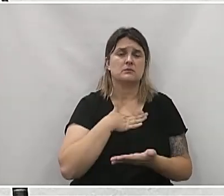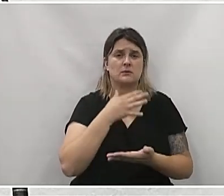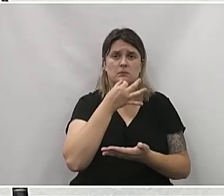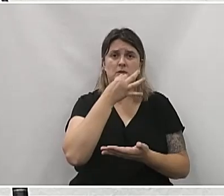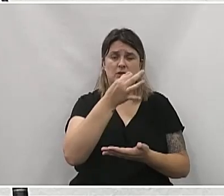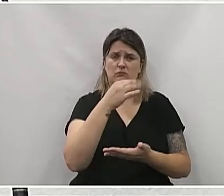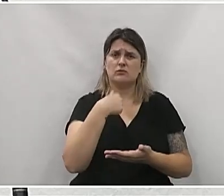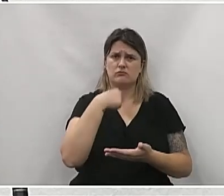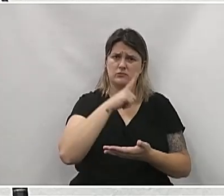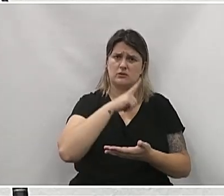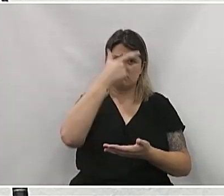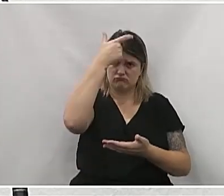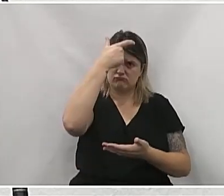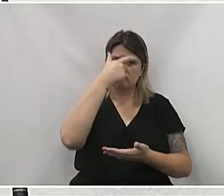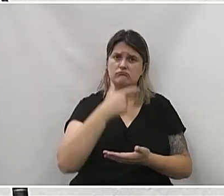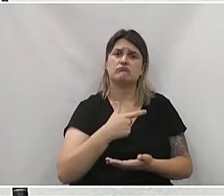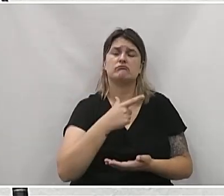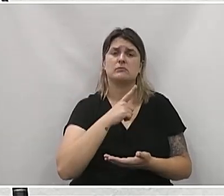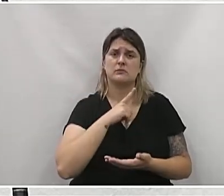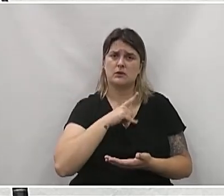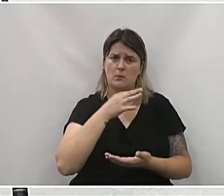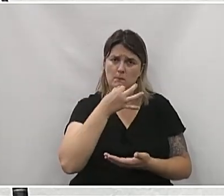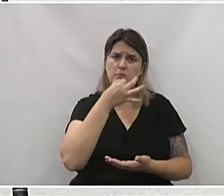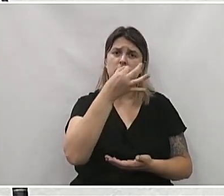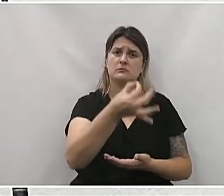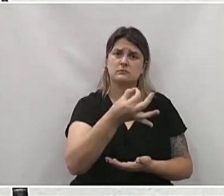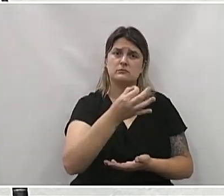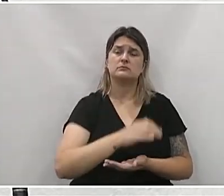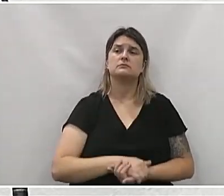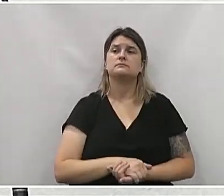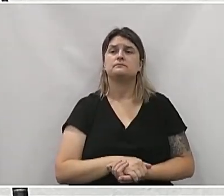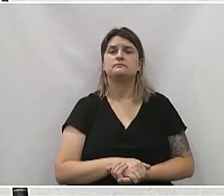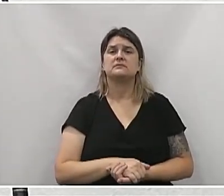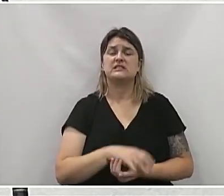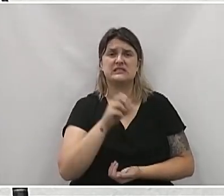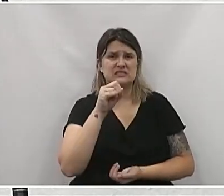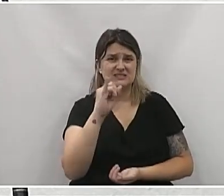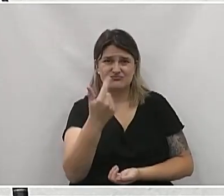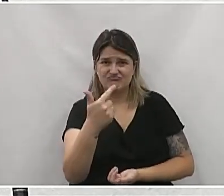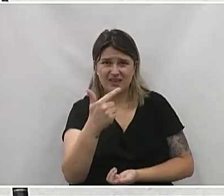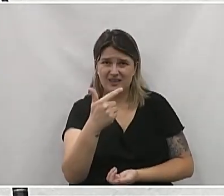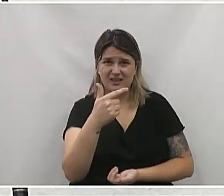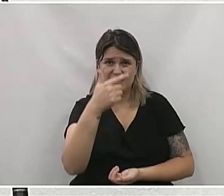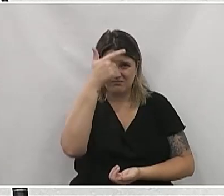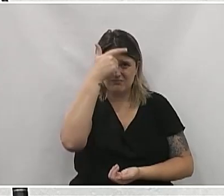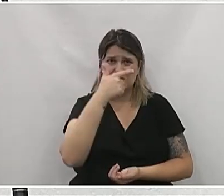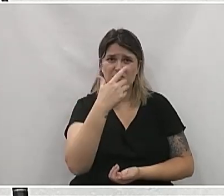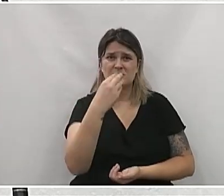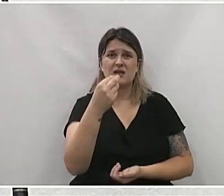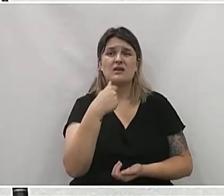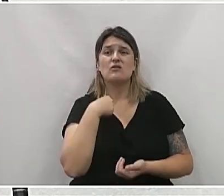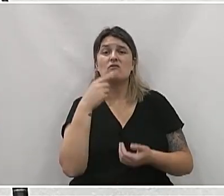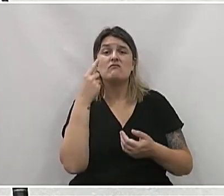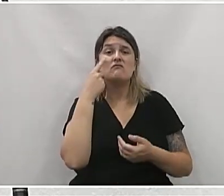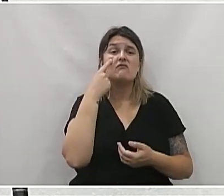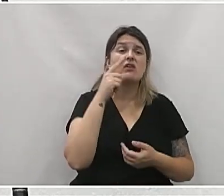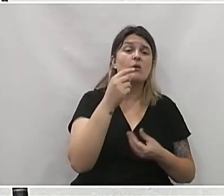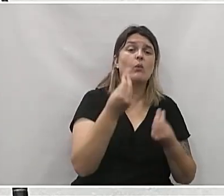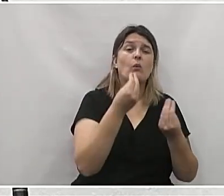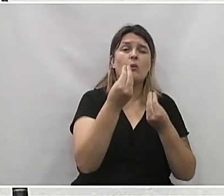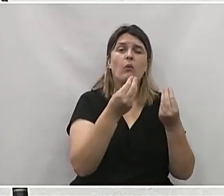tem caráter, você tem um posicionamento. Quando você não tem, você tenta surfar conforme a onda.